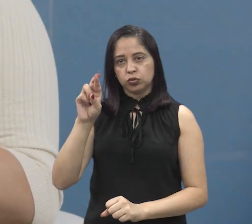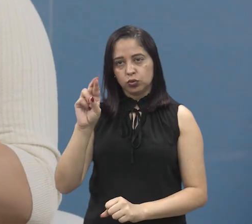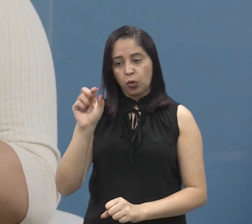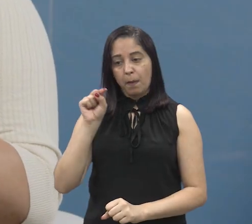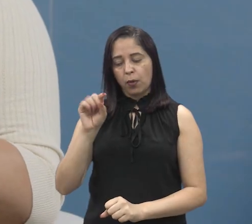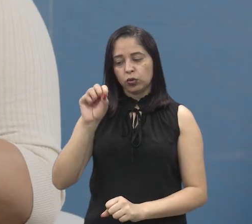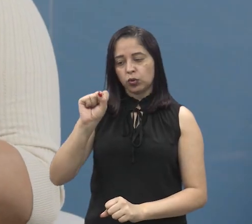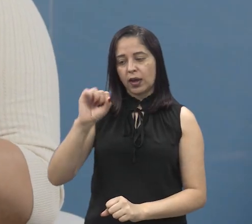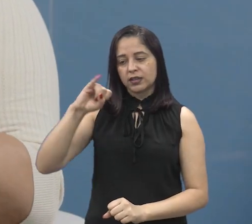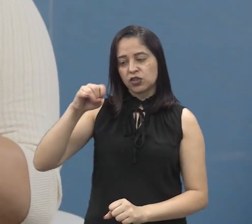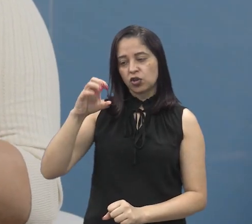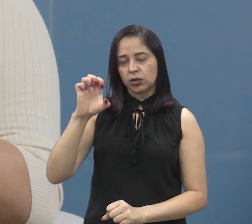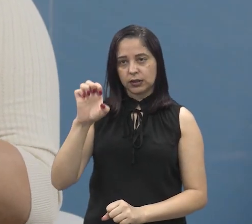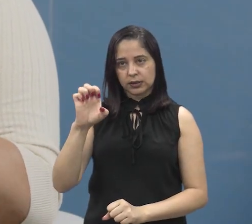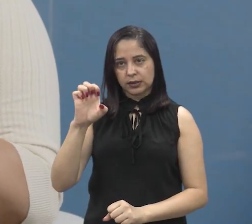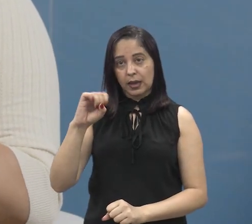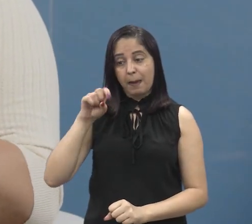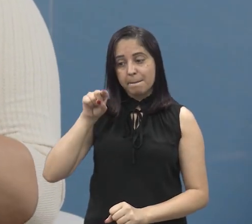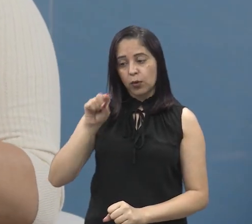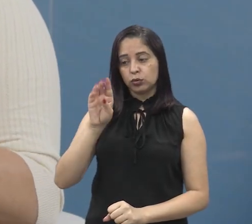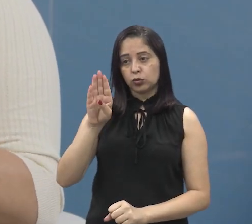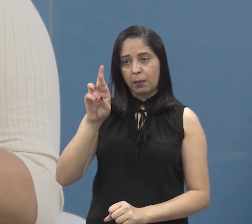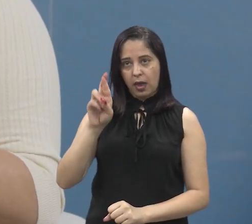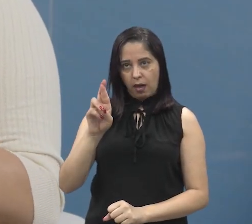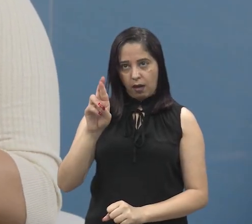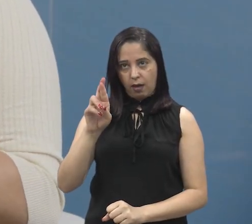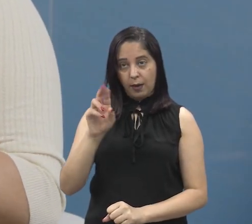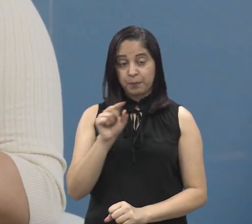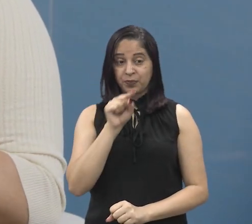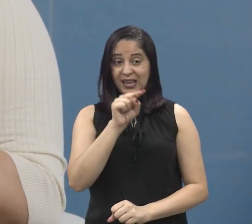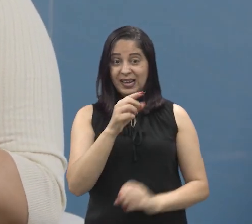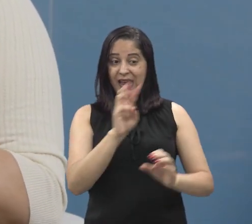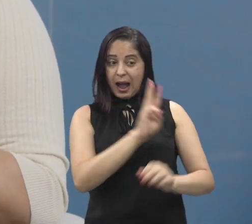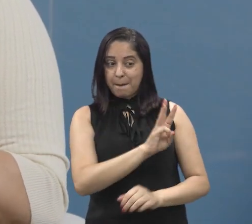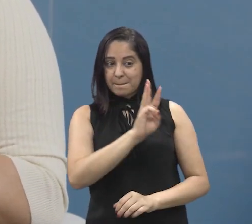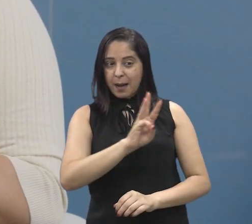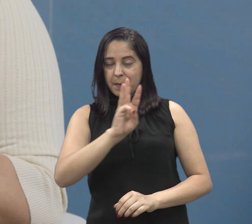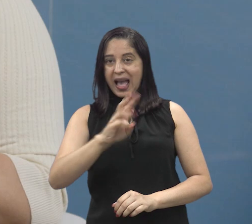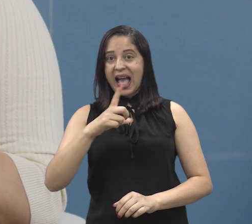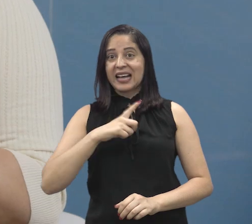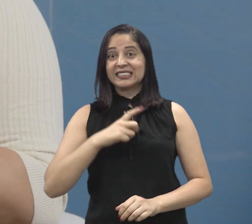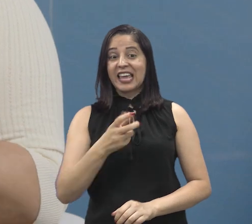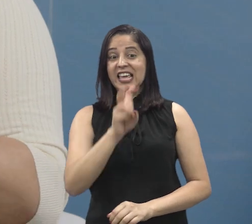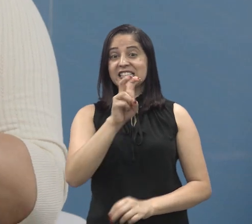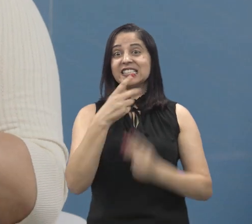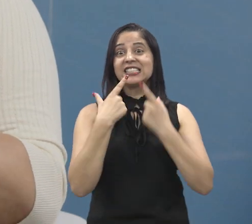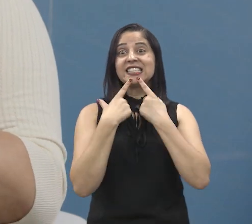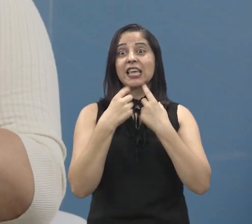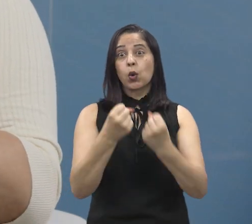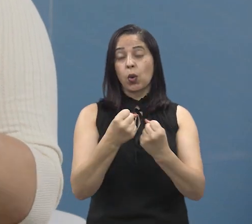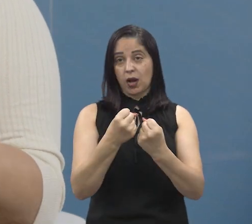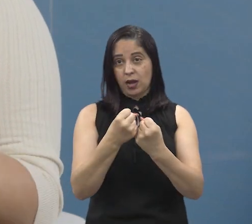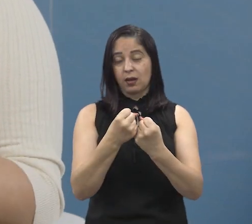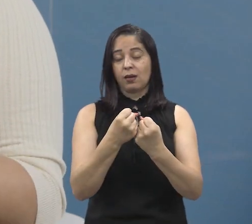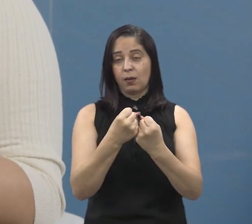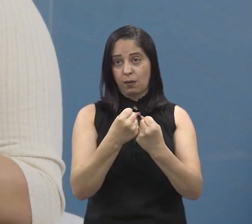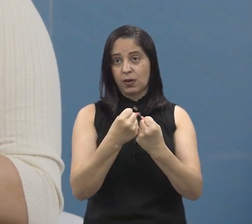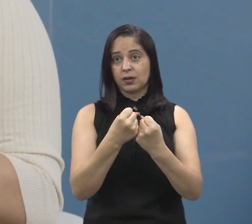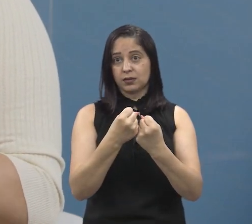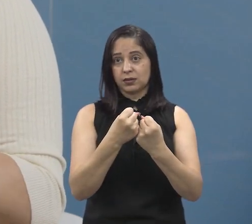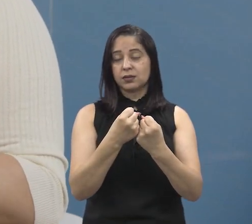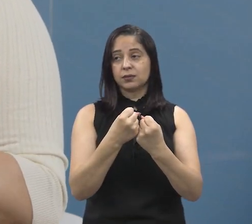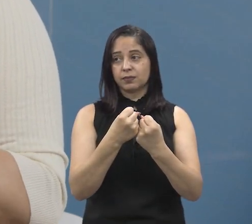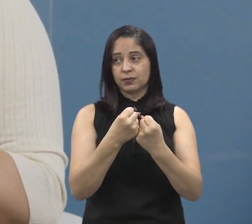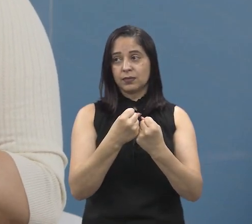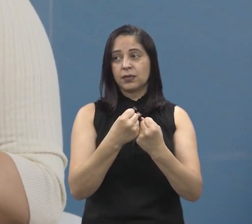contour.sjc.br. Ele está em 5 idiomas, hoje apresentado em 5 idiomas, né, devido a essa globalização